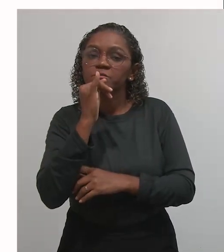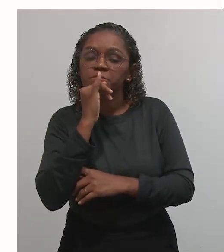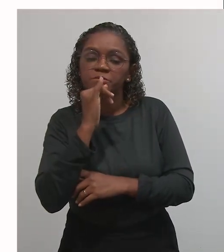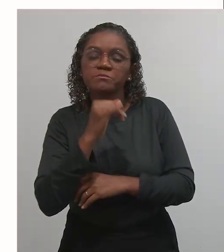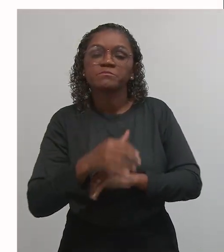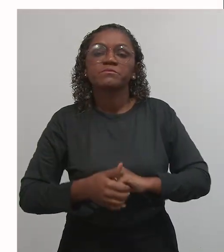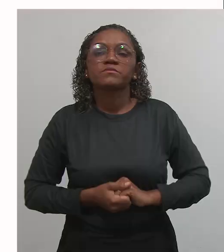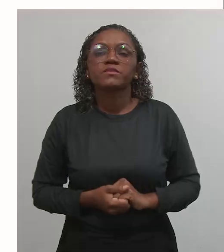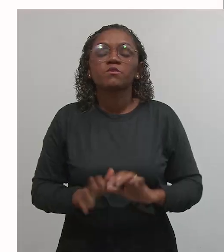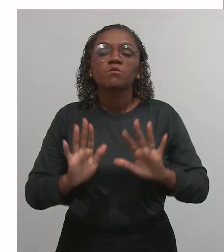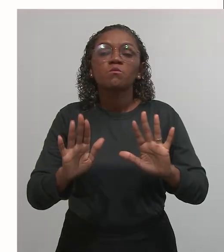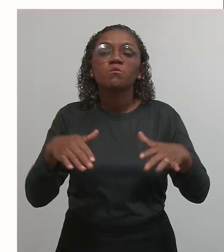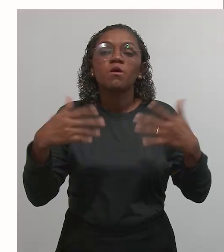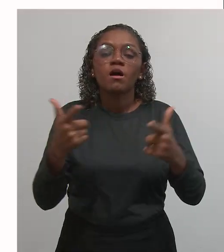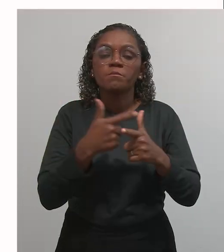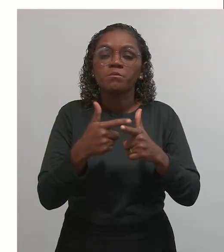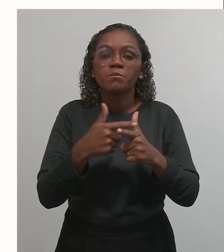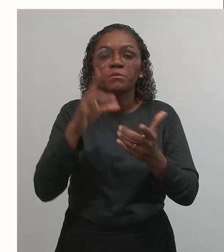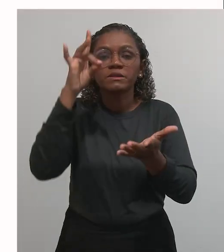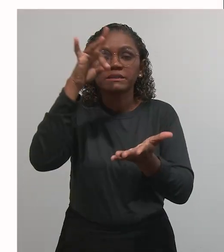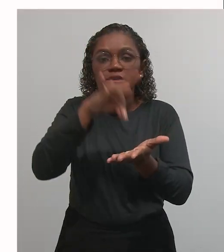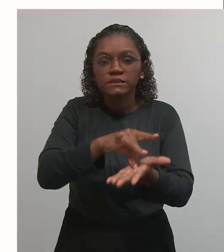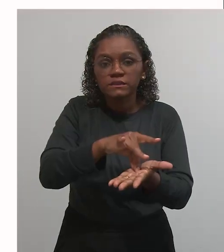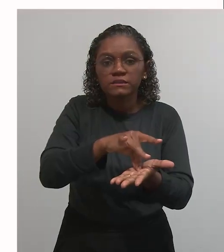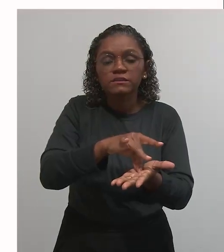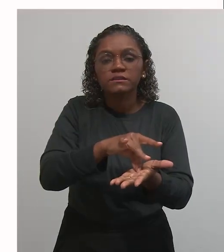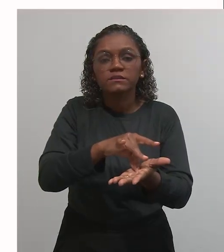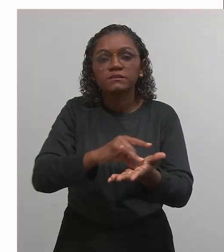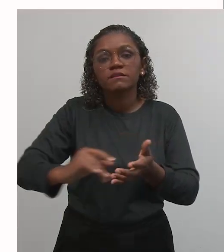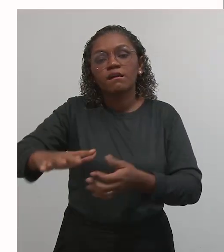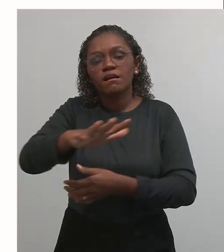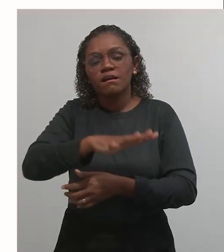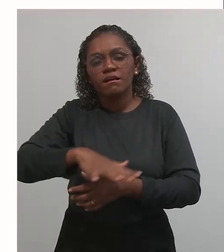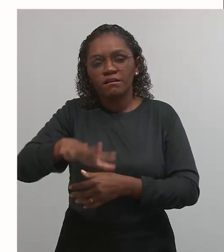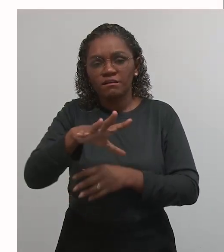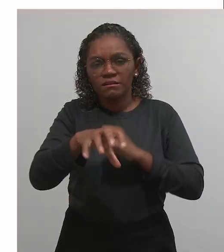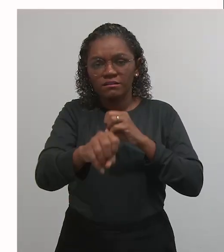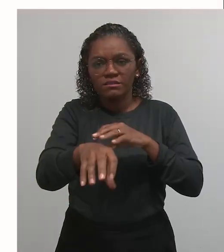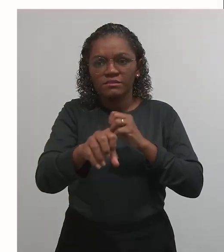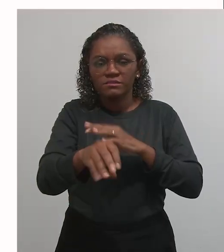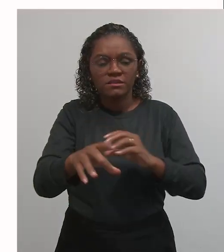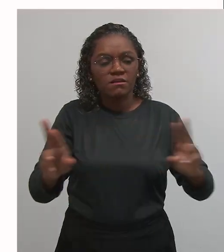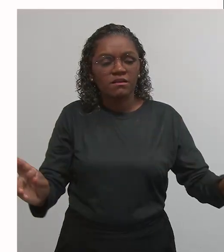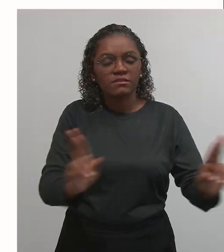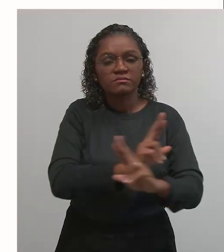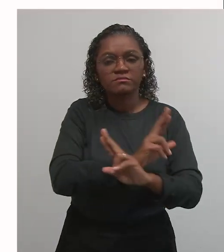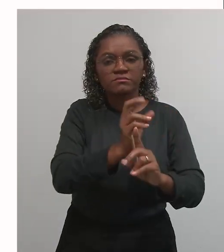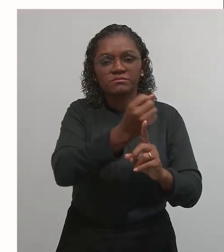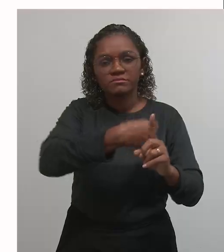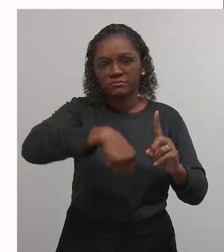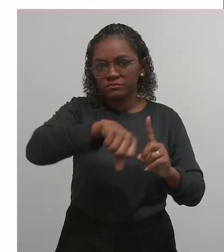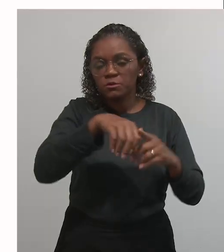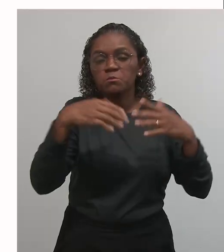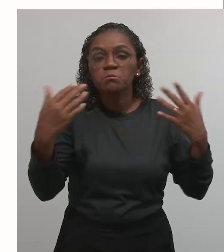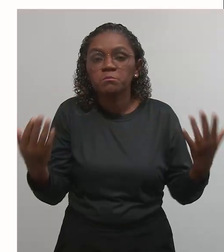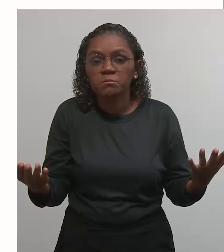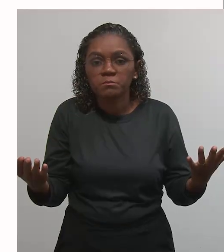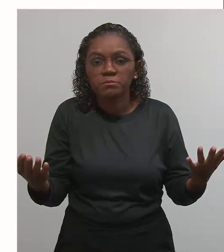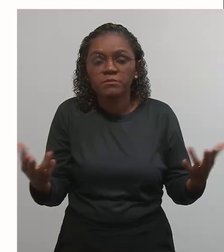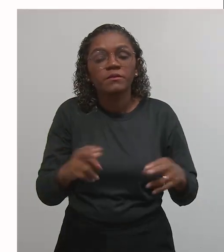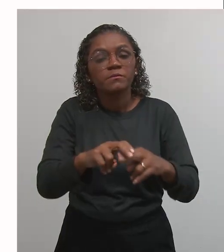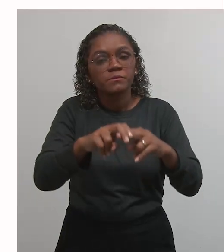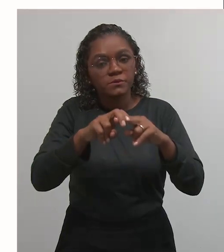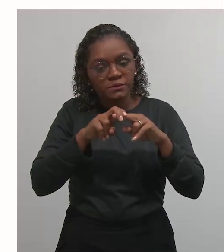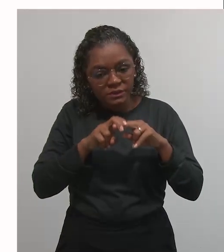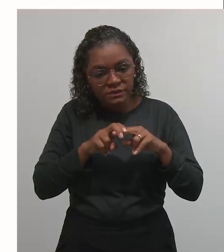exatamente os problemas reais que se tem na educação, que está relacionada à sociedade em si. Então, essa teoria